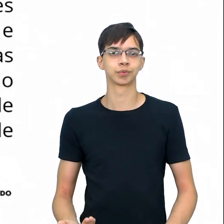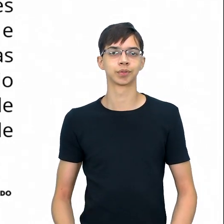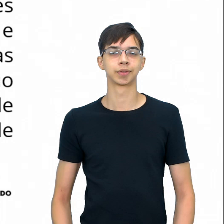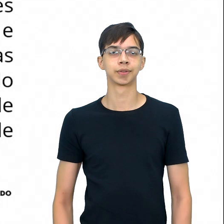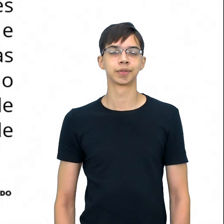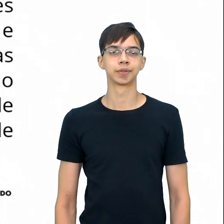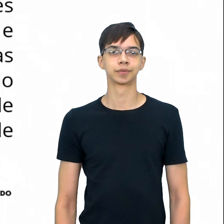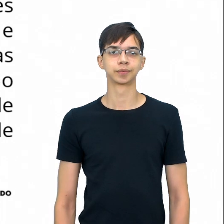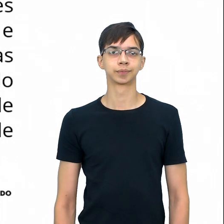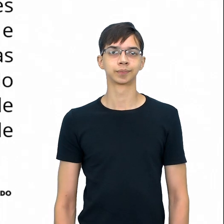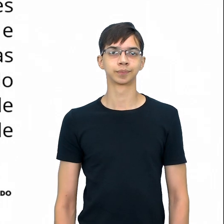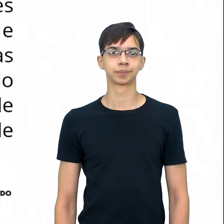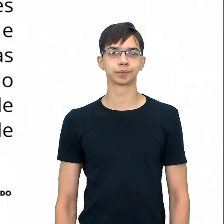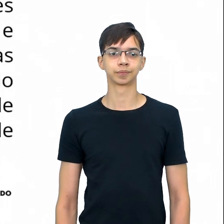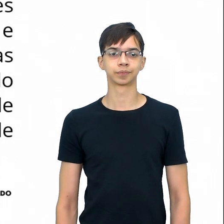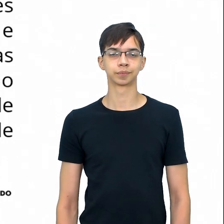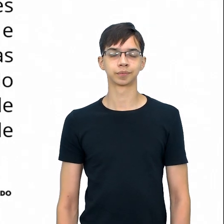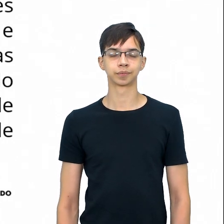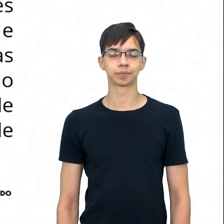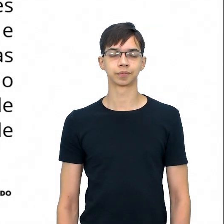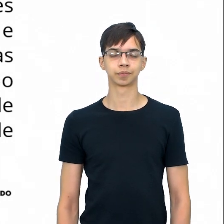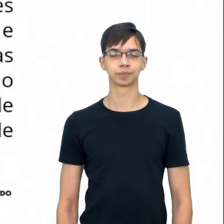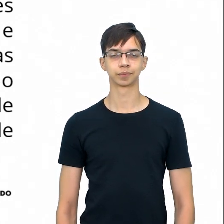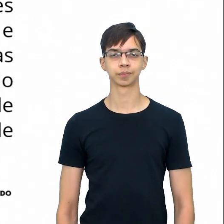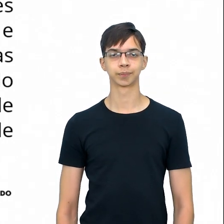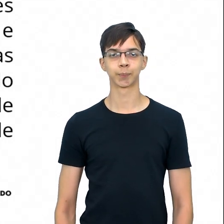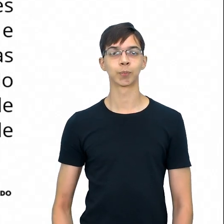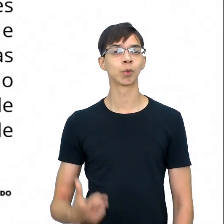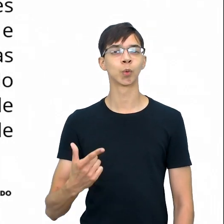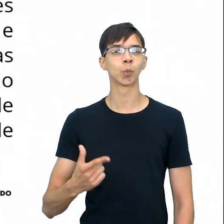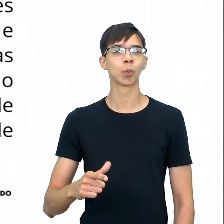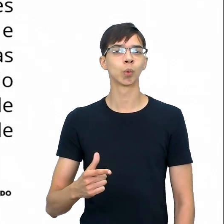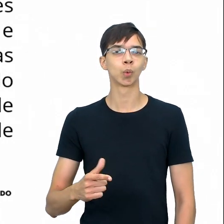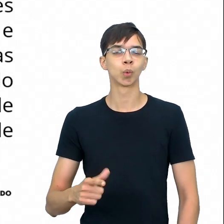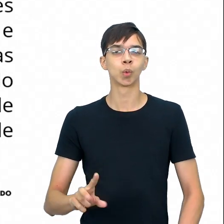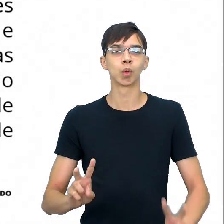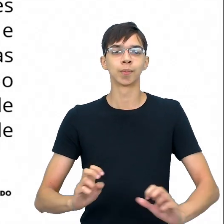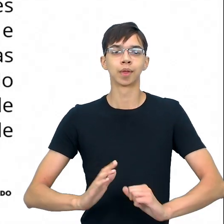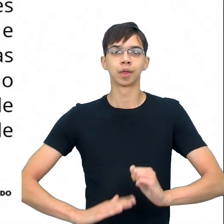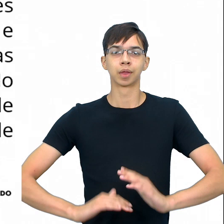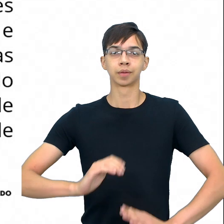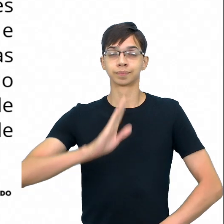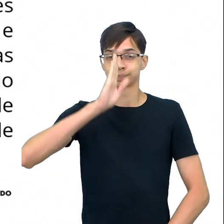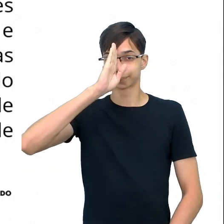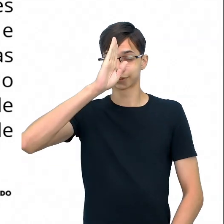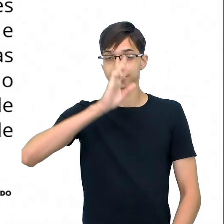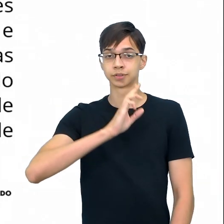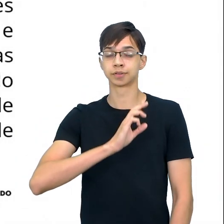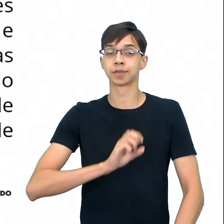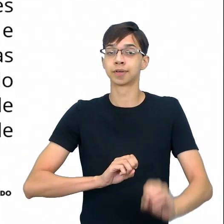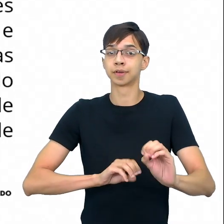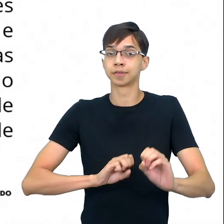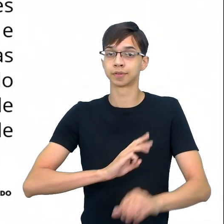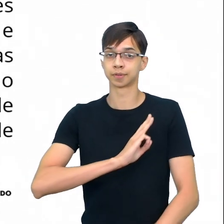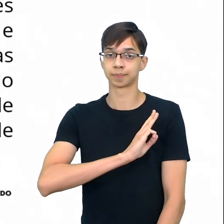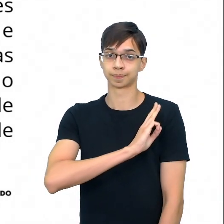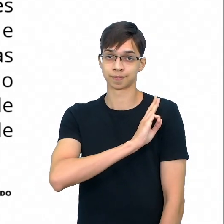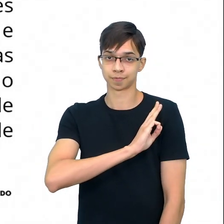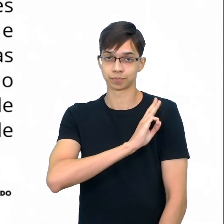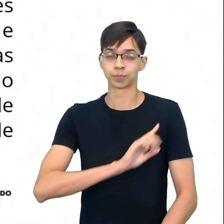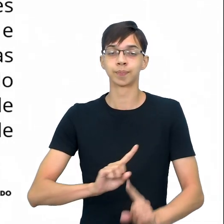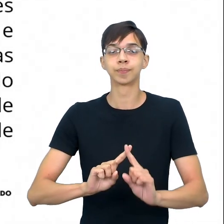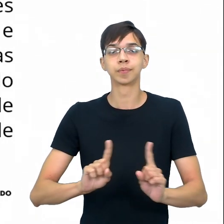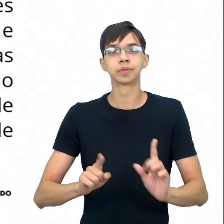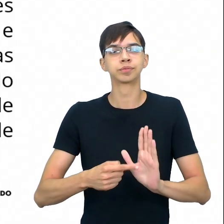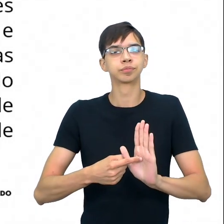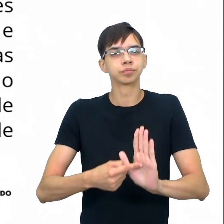necessariamente no rol de habilidades essenciais da terceira série do ensino médio, mas que, conforme a gente for